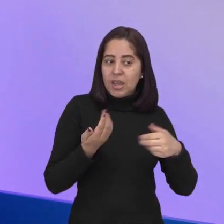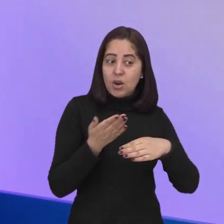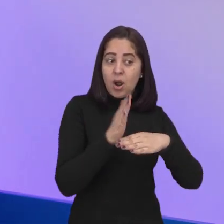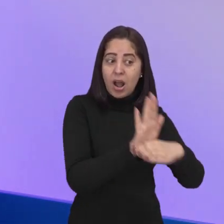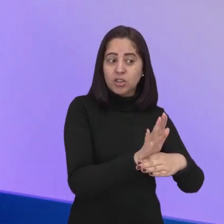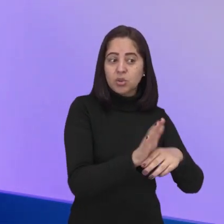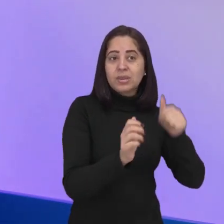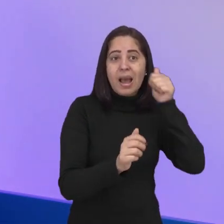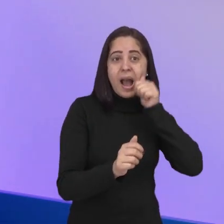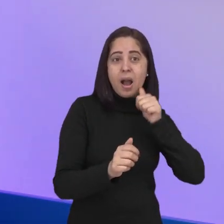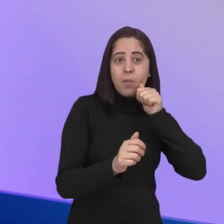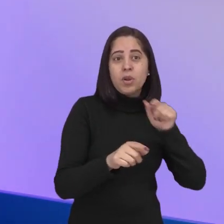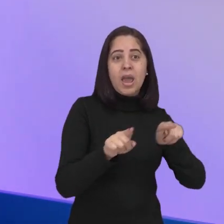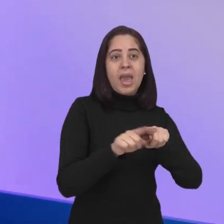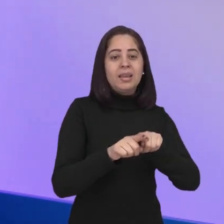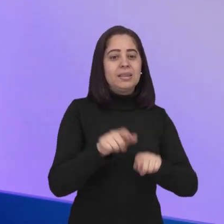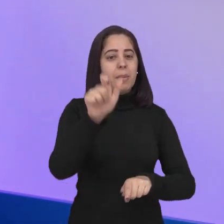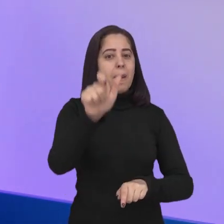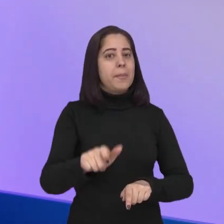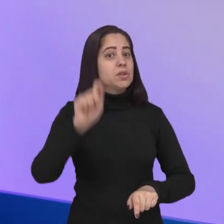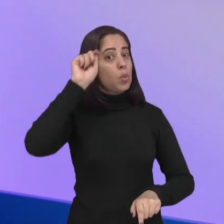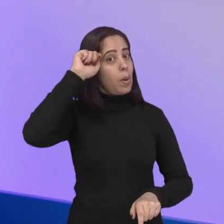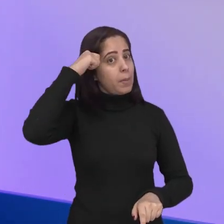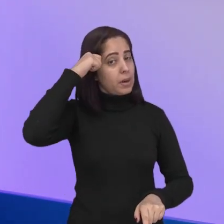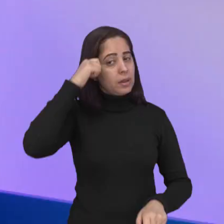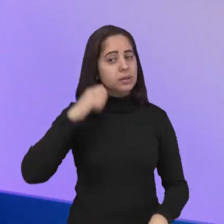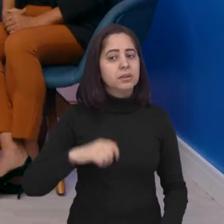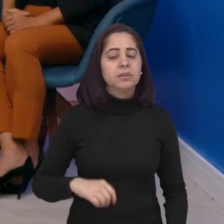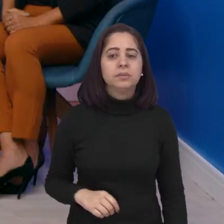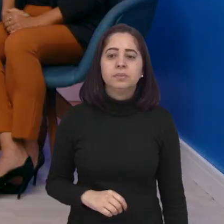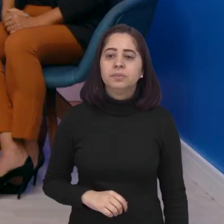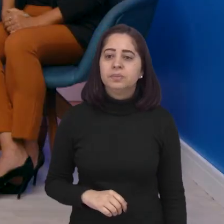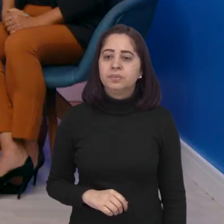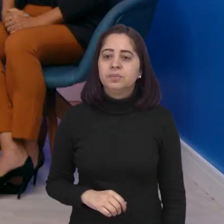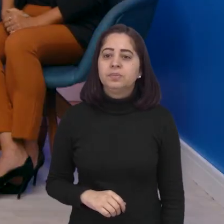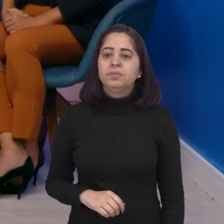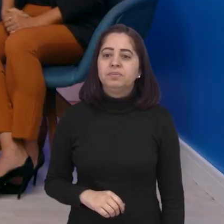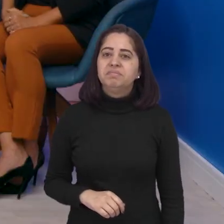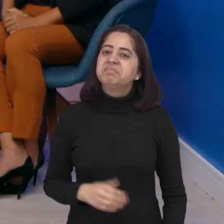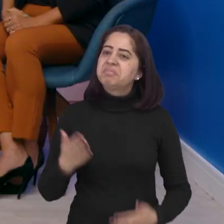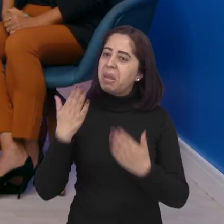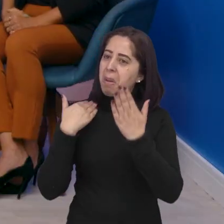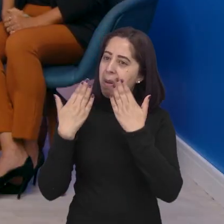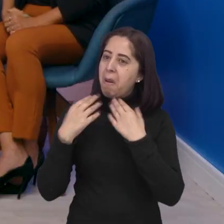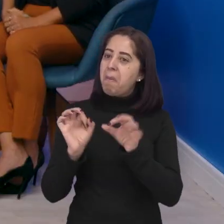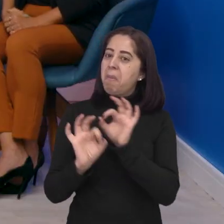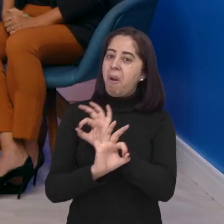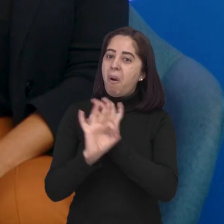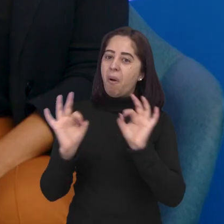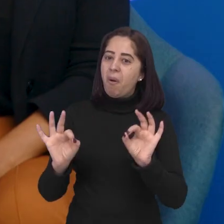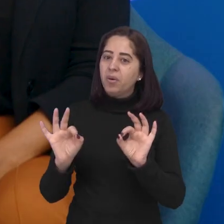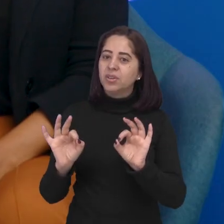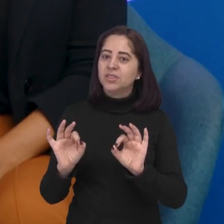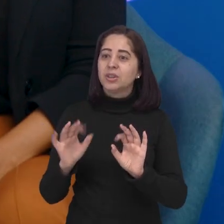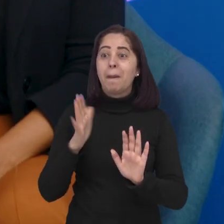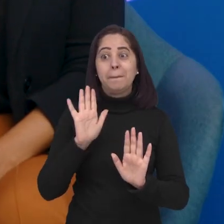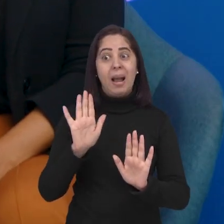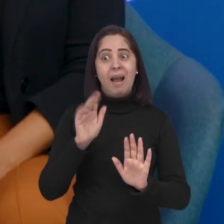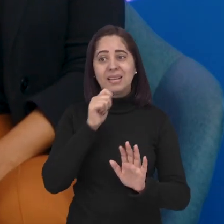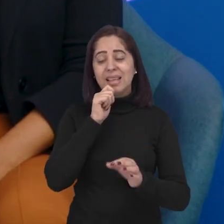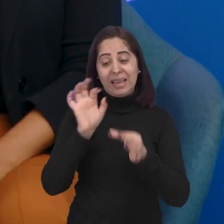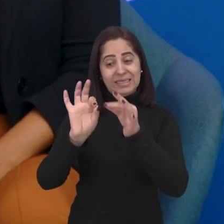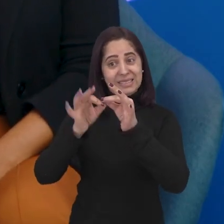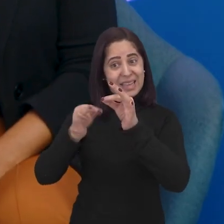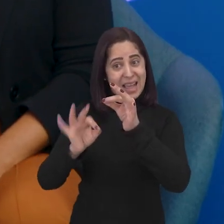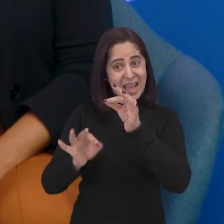proporcional a mulheres e às candidaturas de pessoas declaradas negras. Bacana. Bate-papo bom, né? Muito bom. Agora dá para